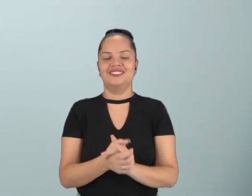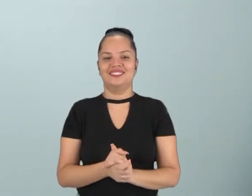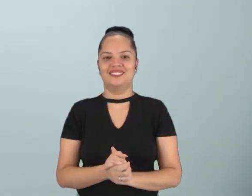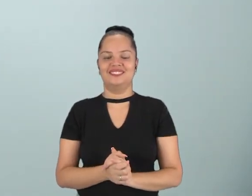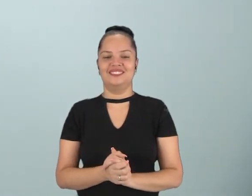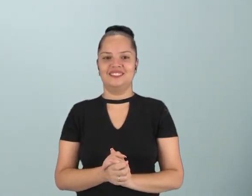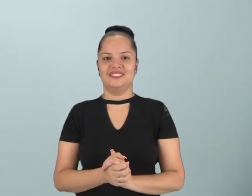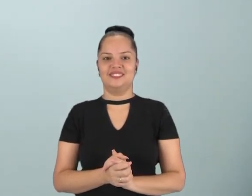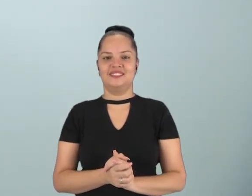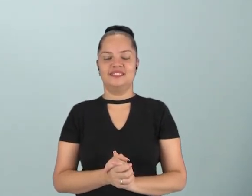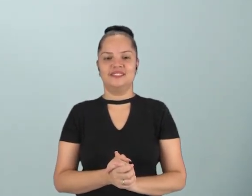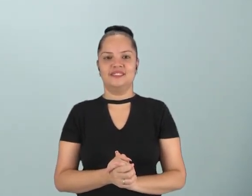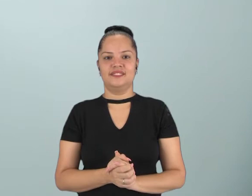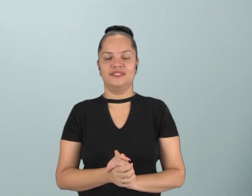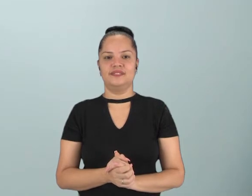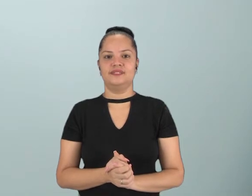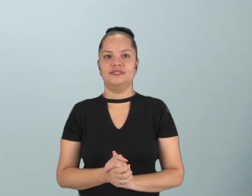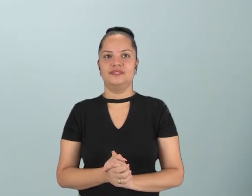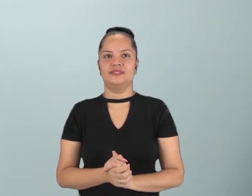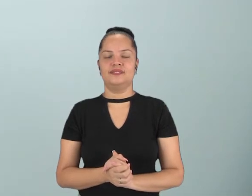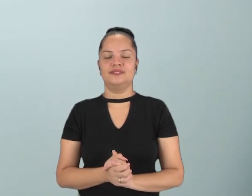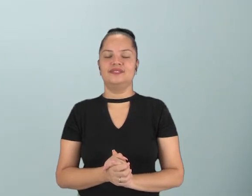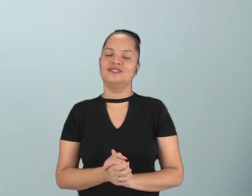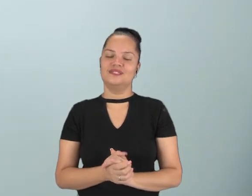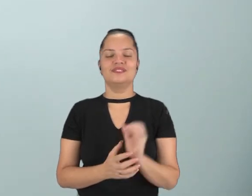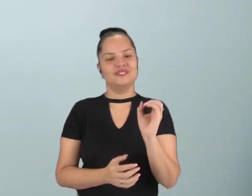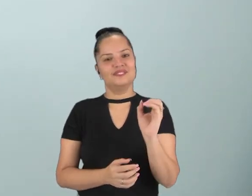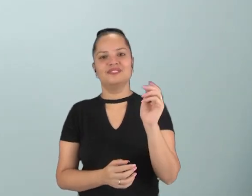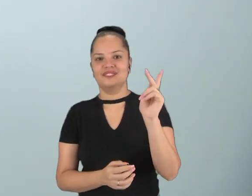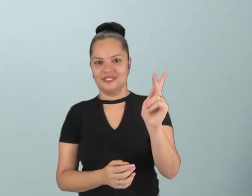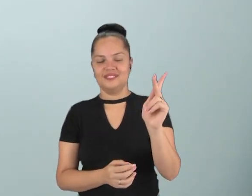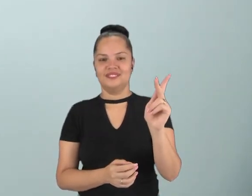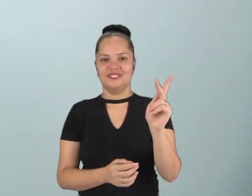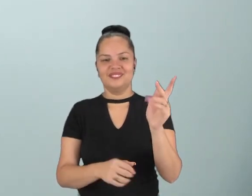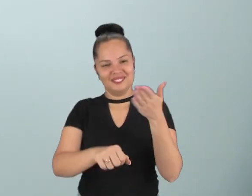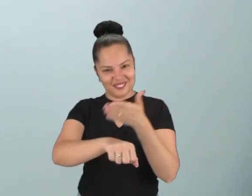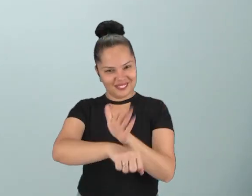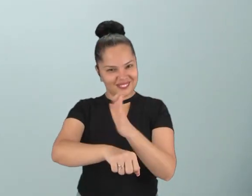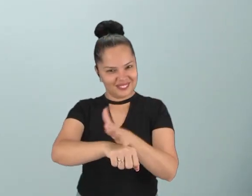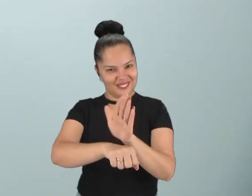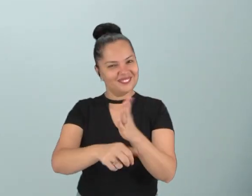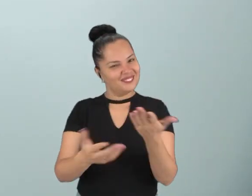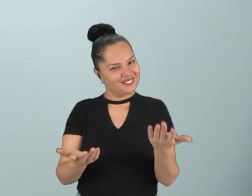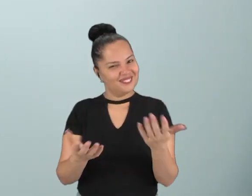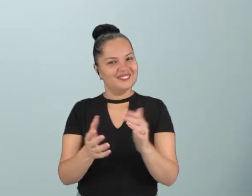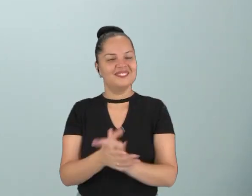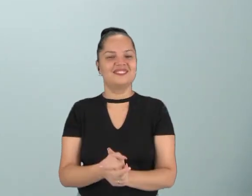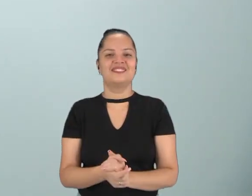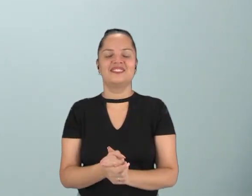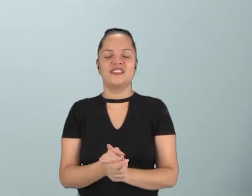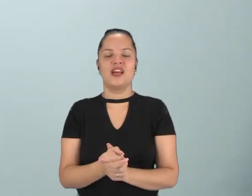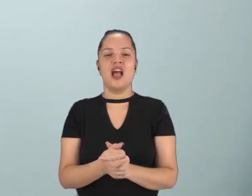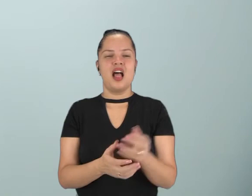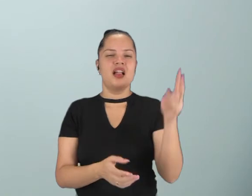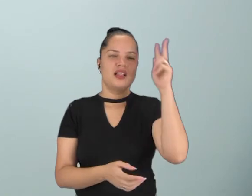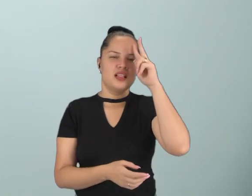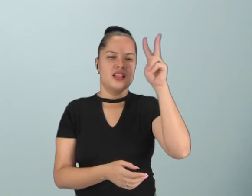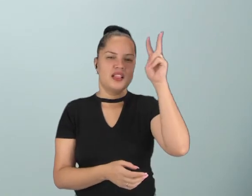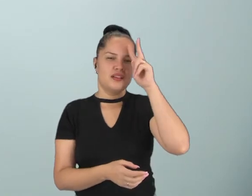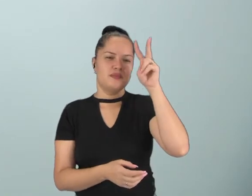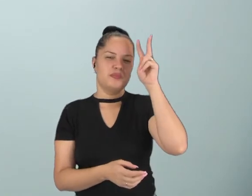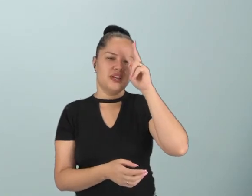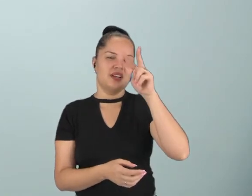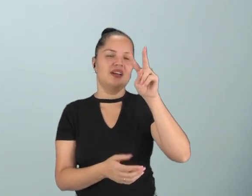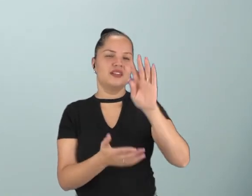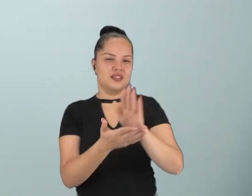vontade de comprar o produto, certo? Ok. Vamos exercitar então? Exercising, já que nós relembramos alguns